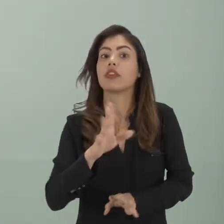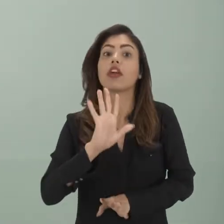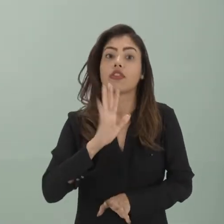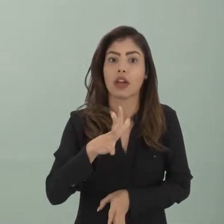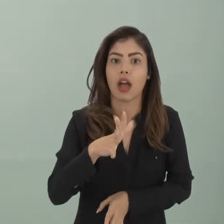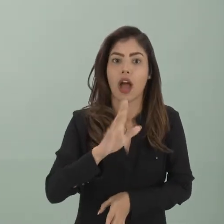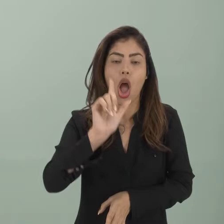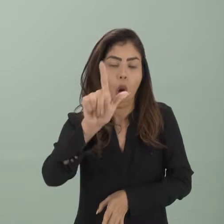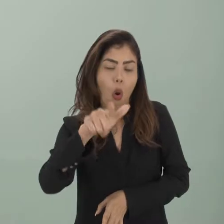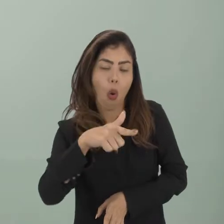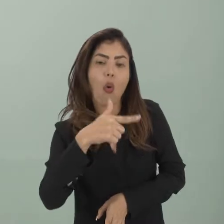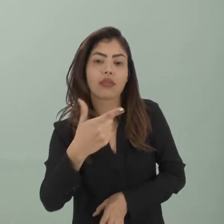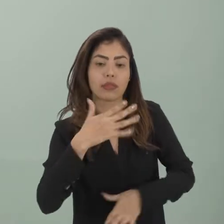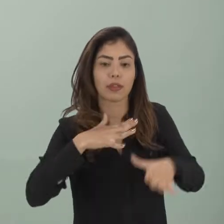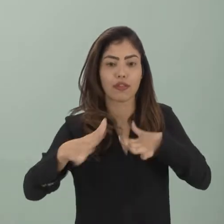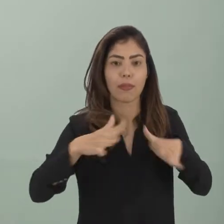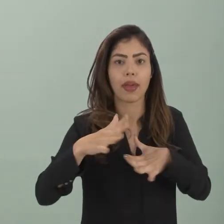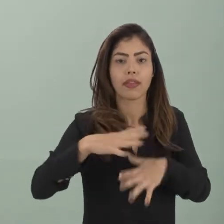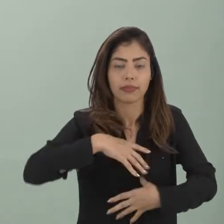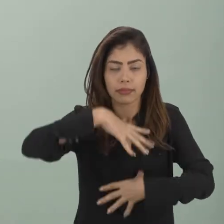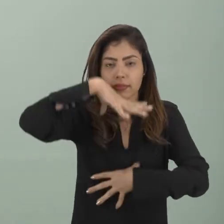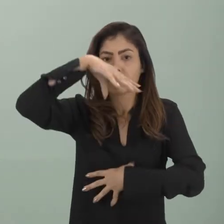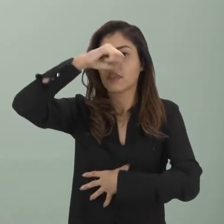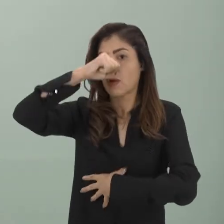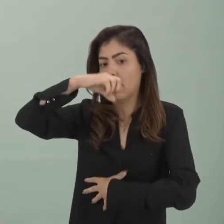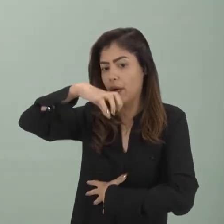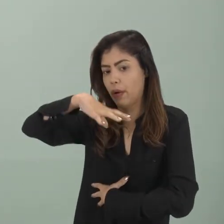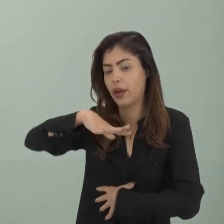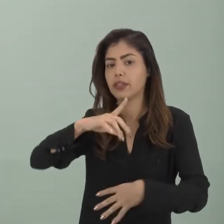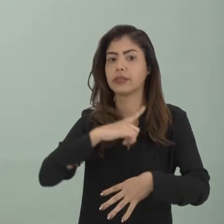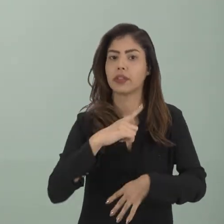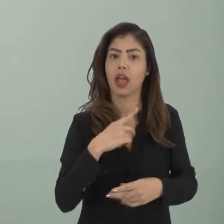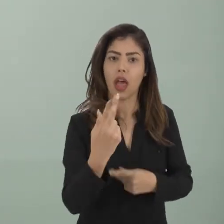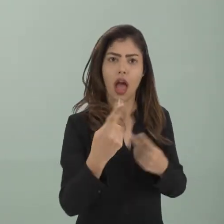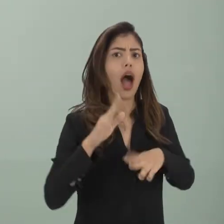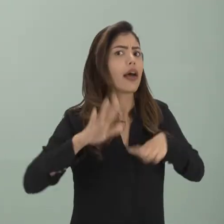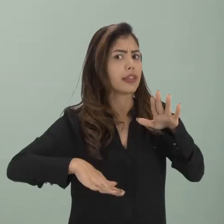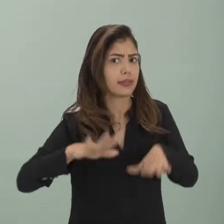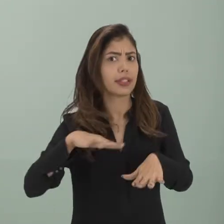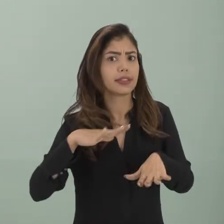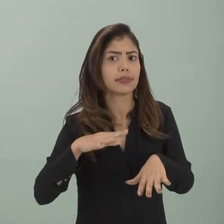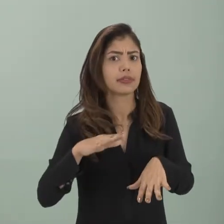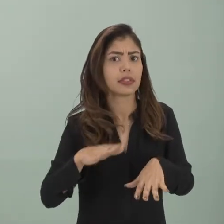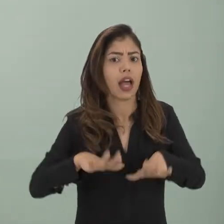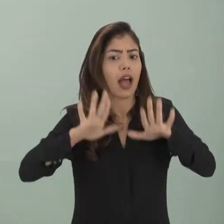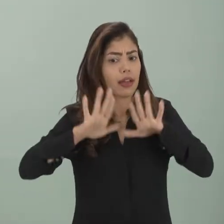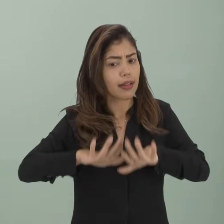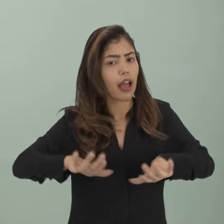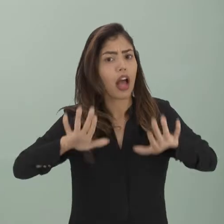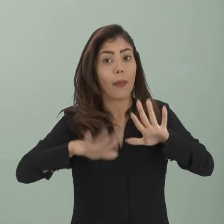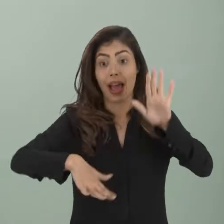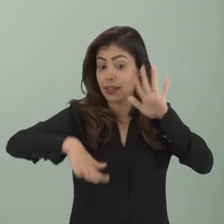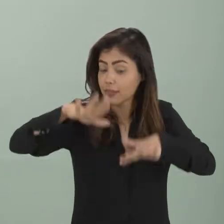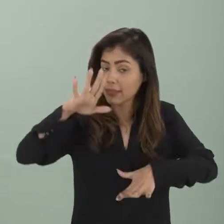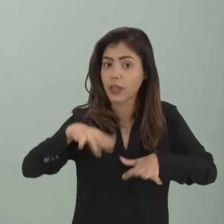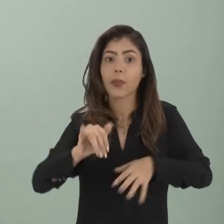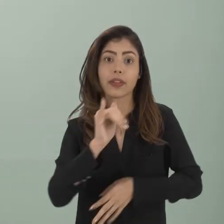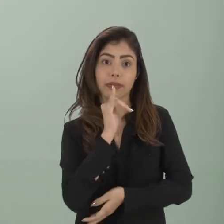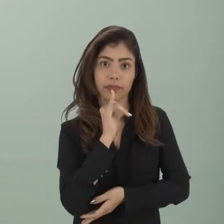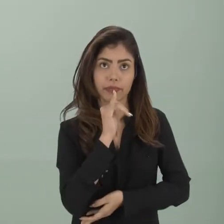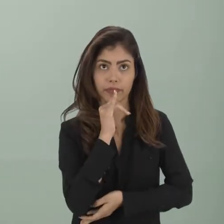respiração é outro movimento involuntário, que às vezes nós conseguimos fazer ele de forma voluntária. Por